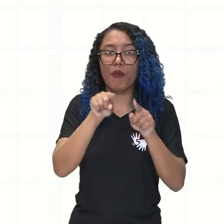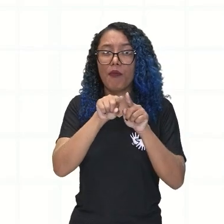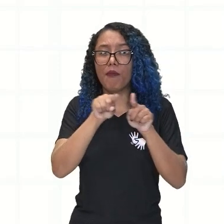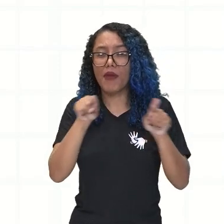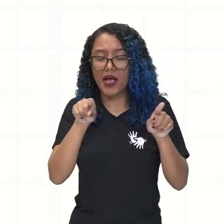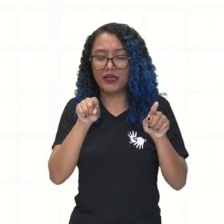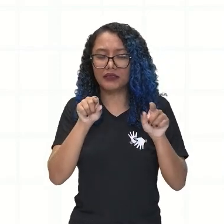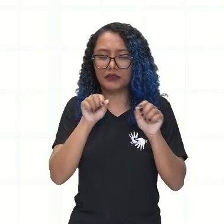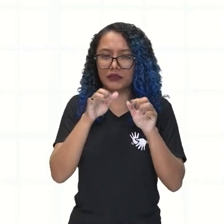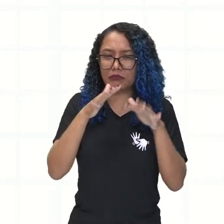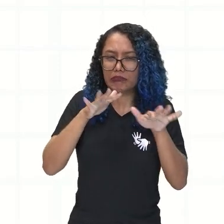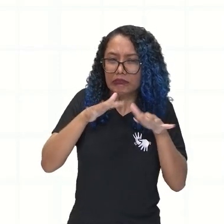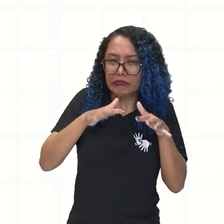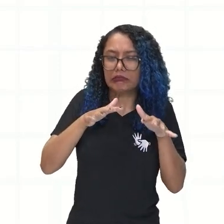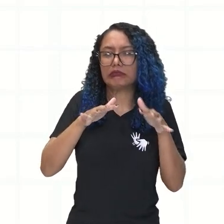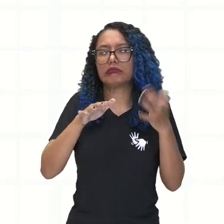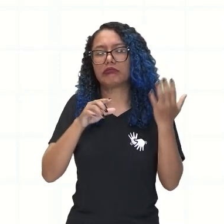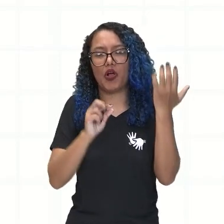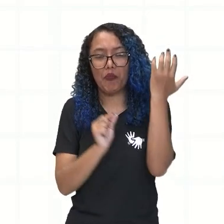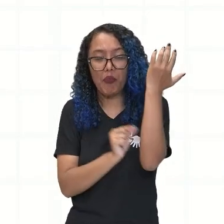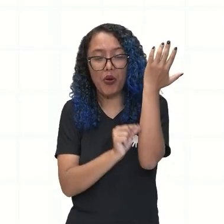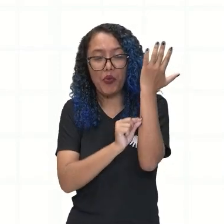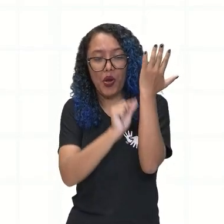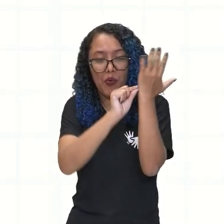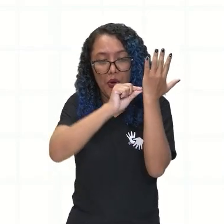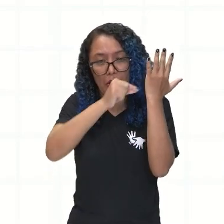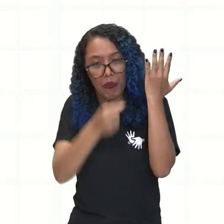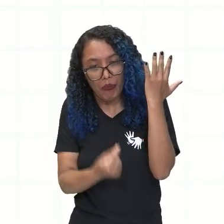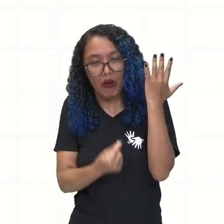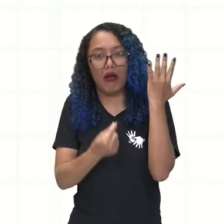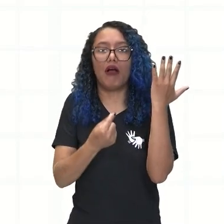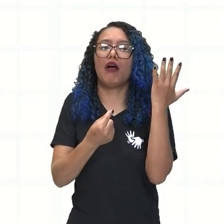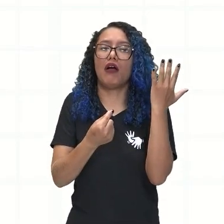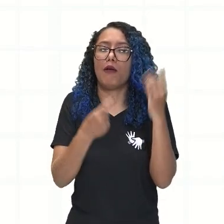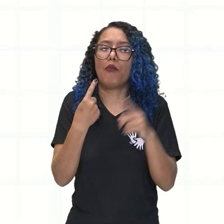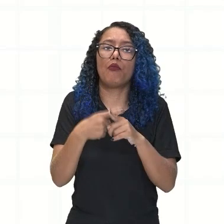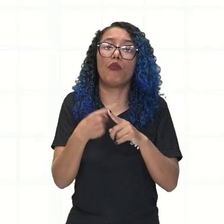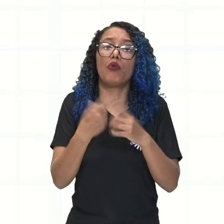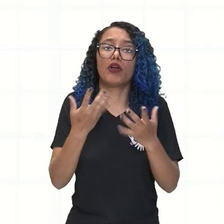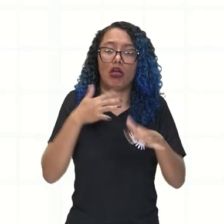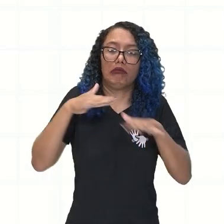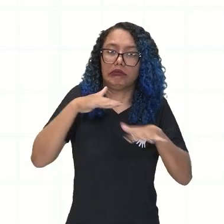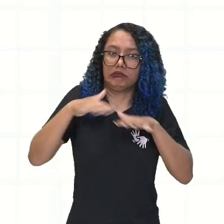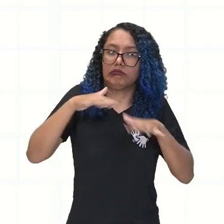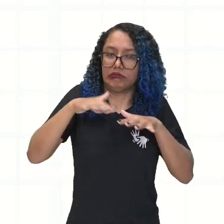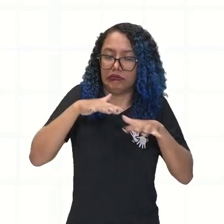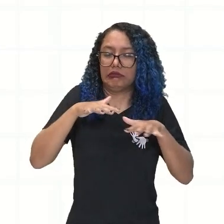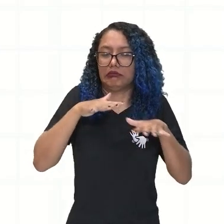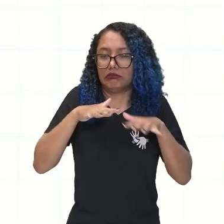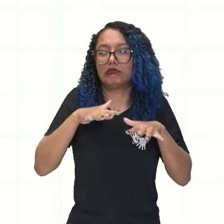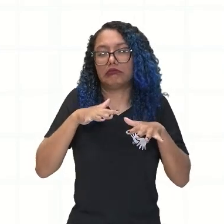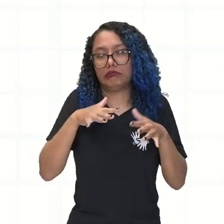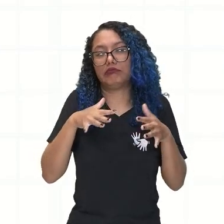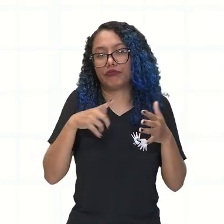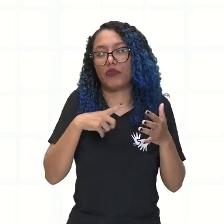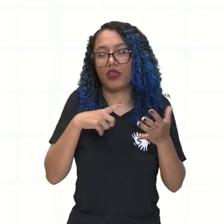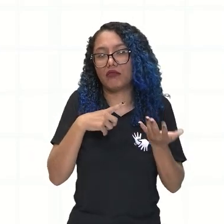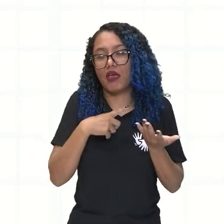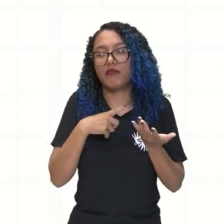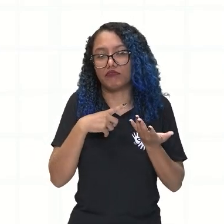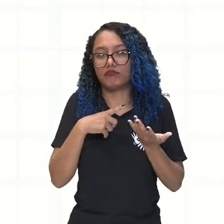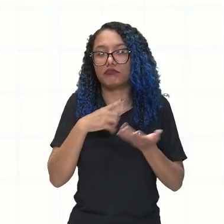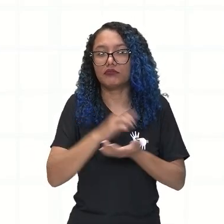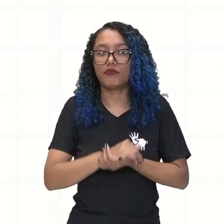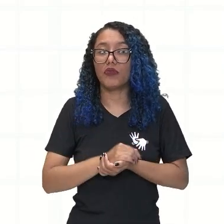e errático, escalando e caindo de arbustos devido a convulsões, como descrevem pesquisas científicas. Olha